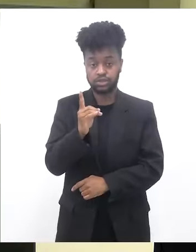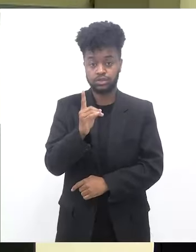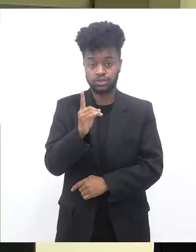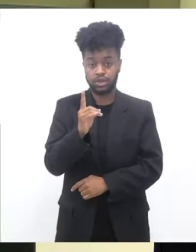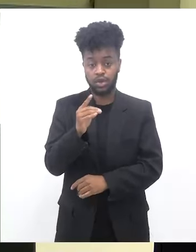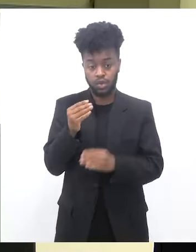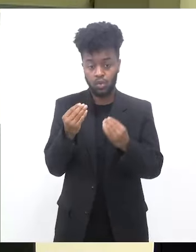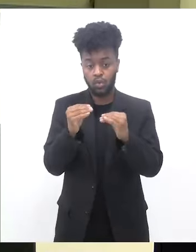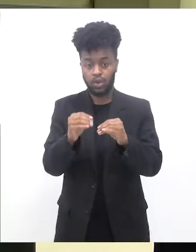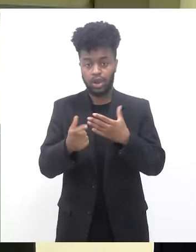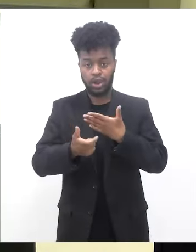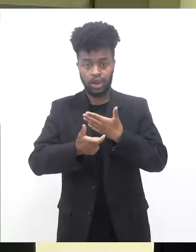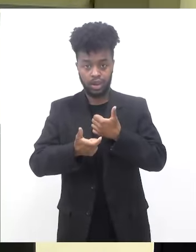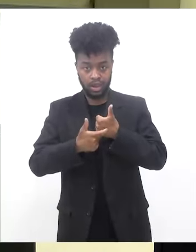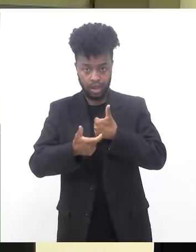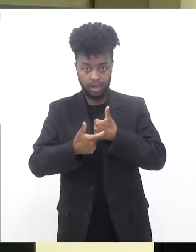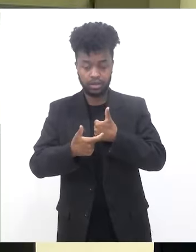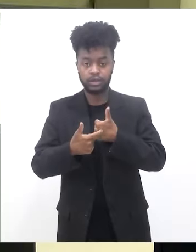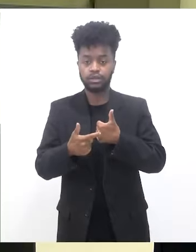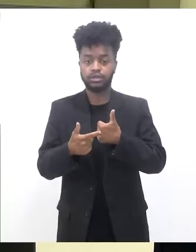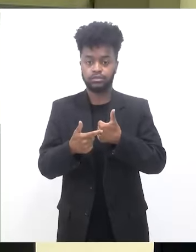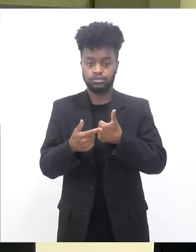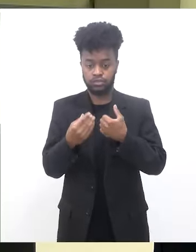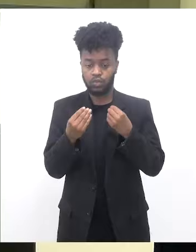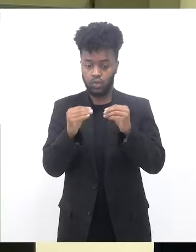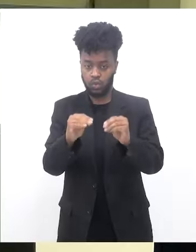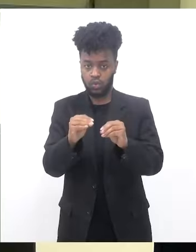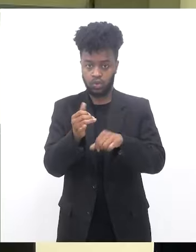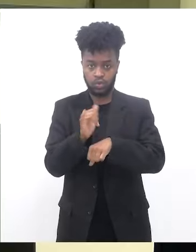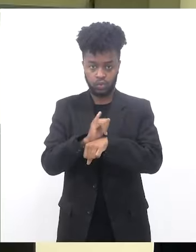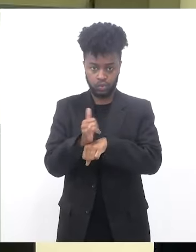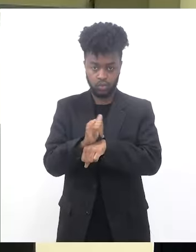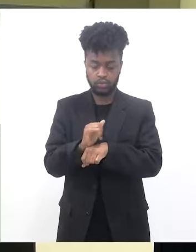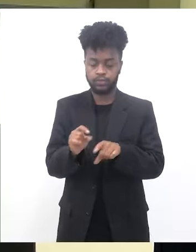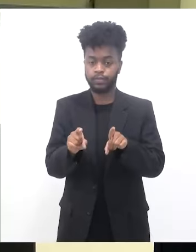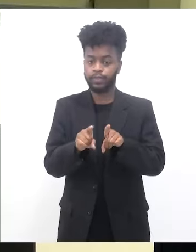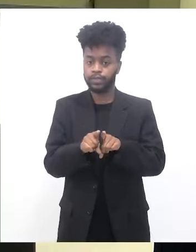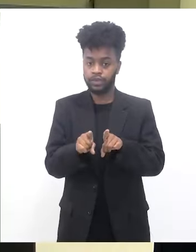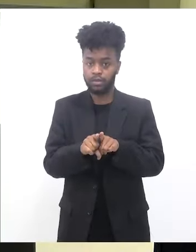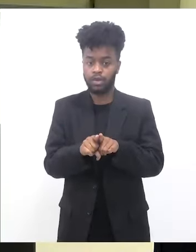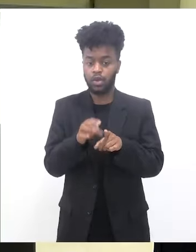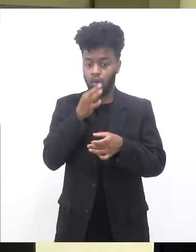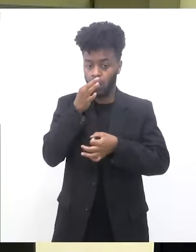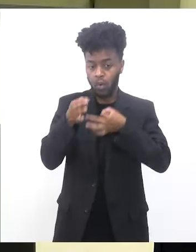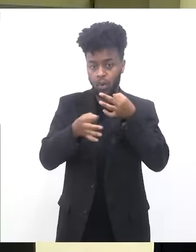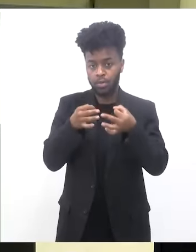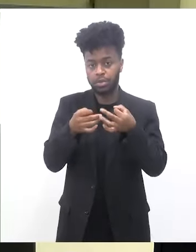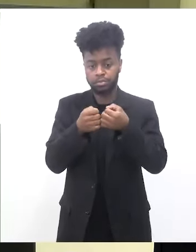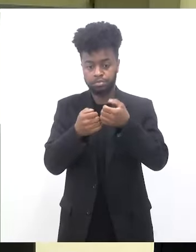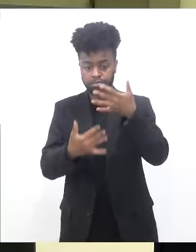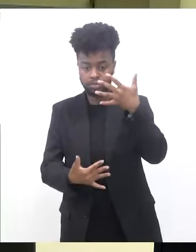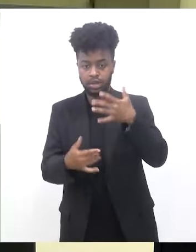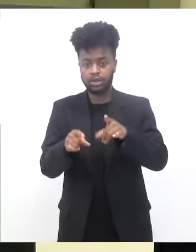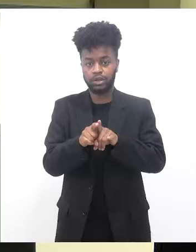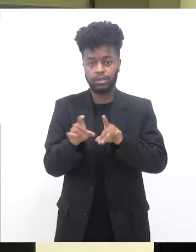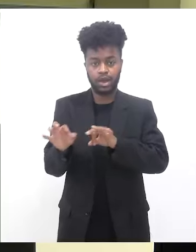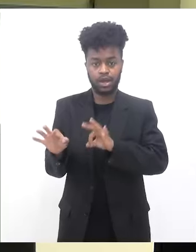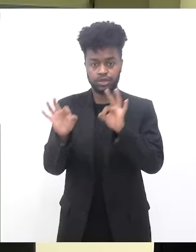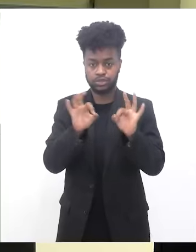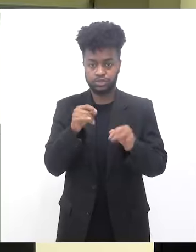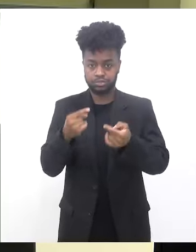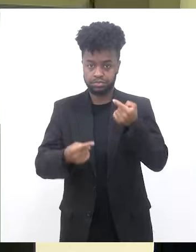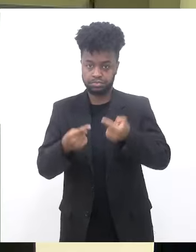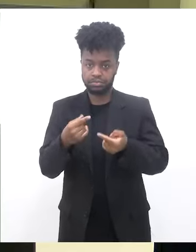deixar o seu like, o seu positivo lá e também os seus comentários e de assistir o